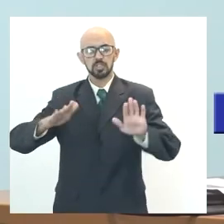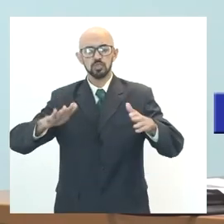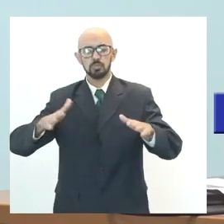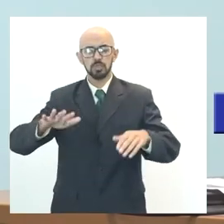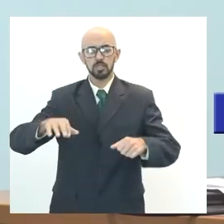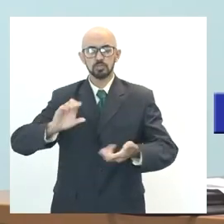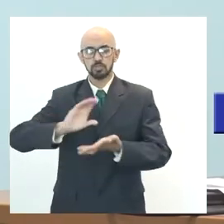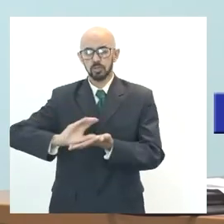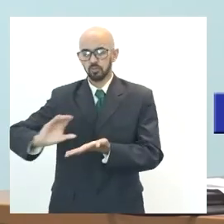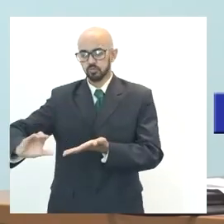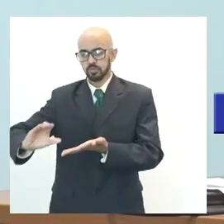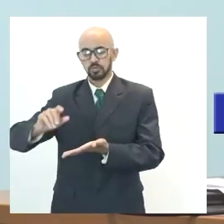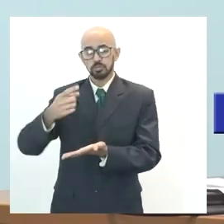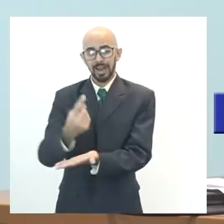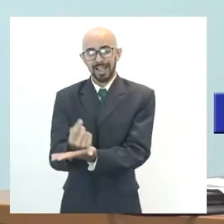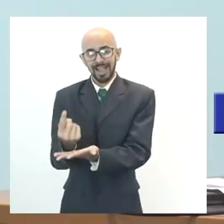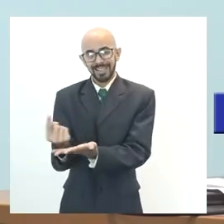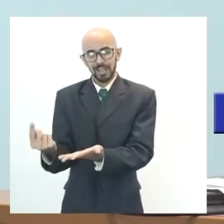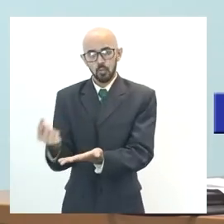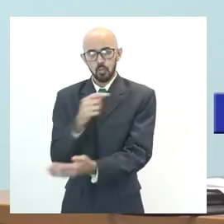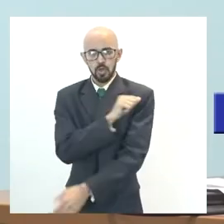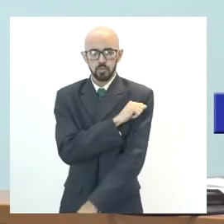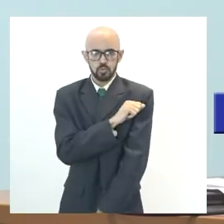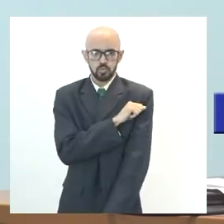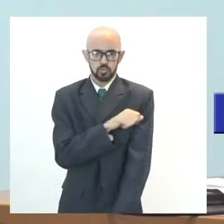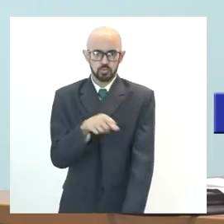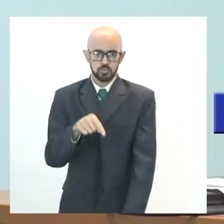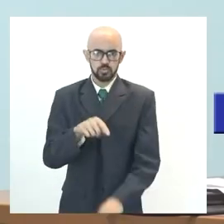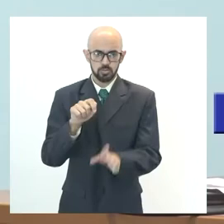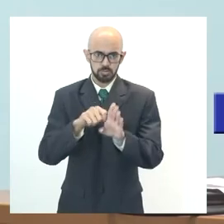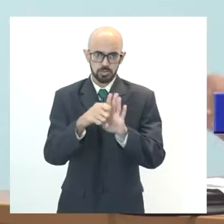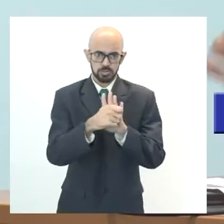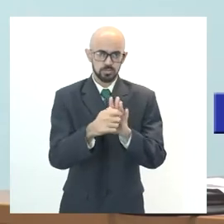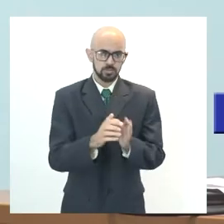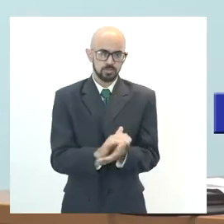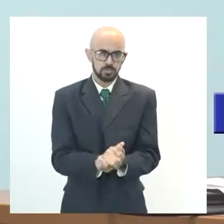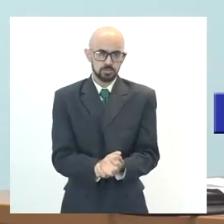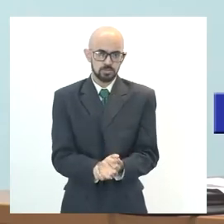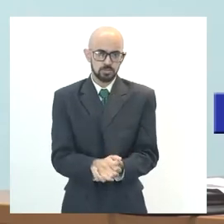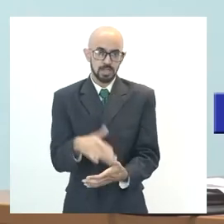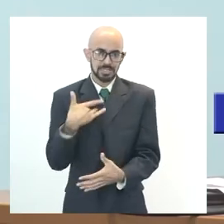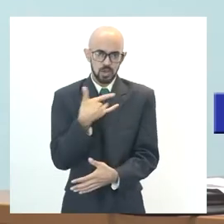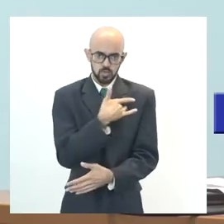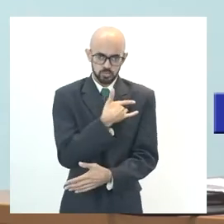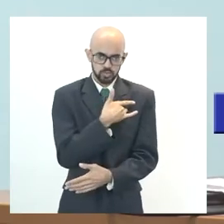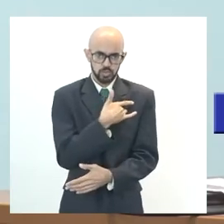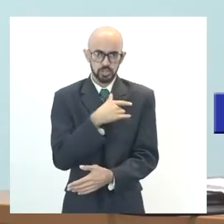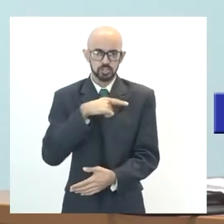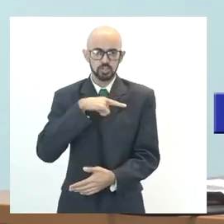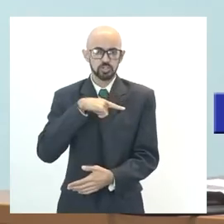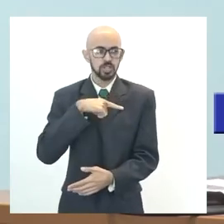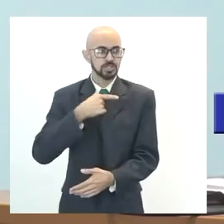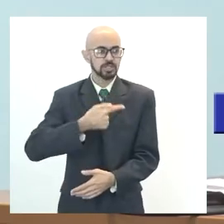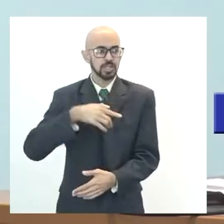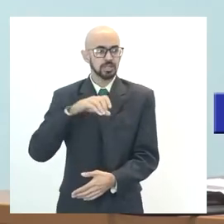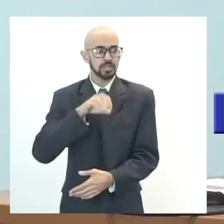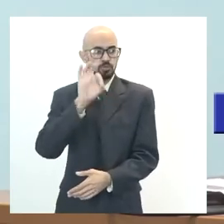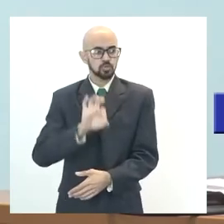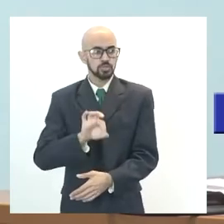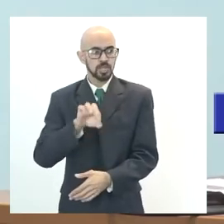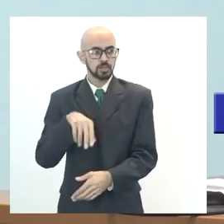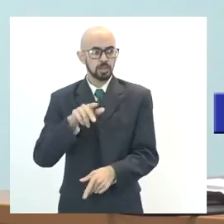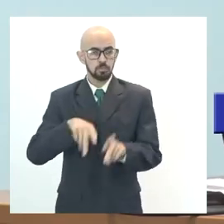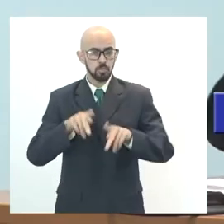per capta para esses alunos E na saúde nós temos setenta por cento da população